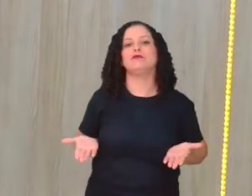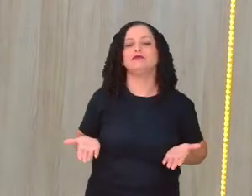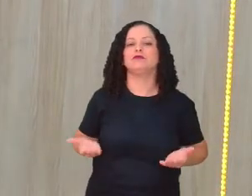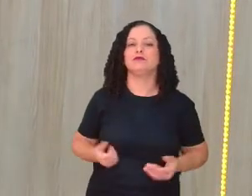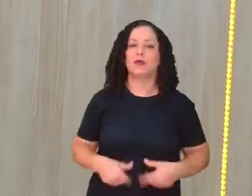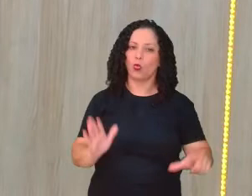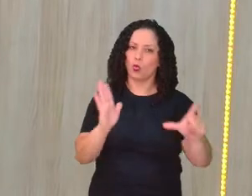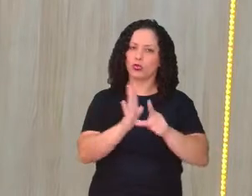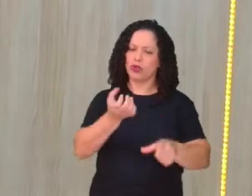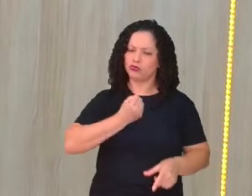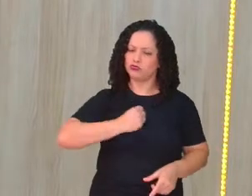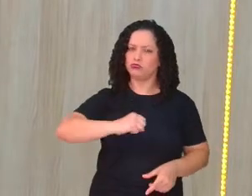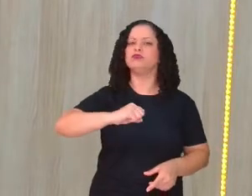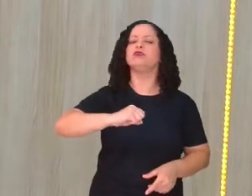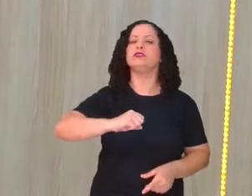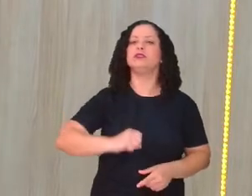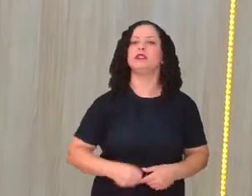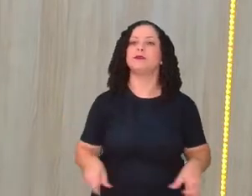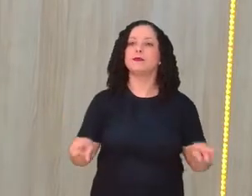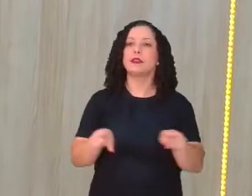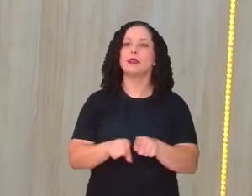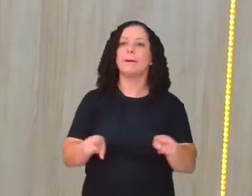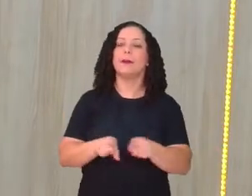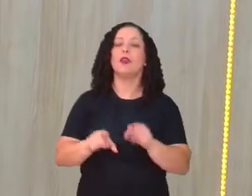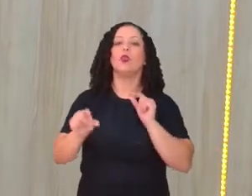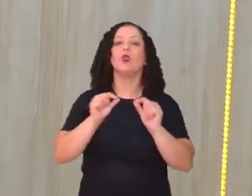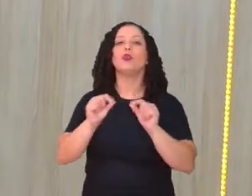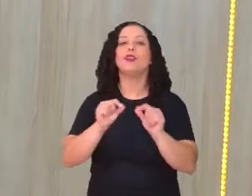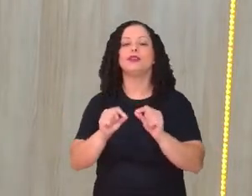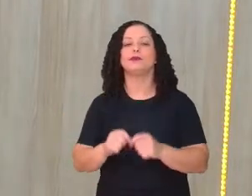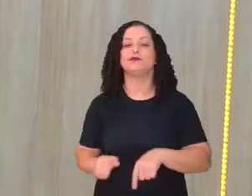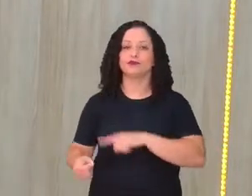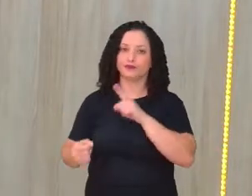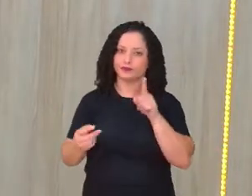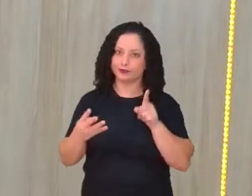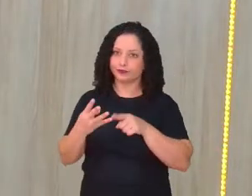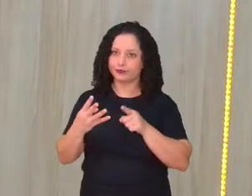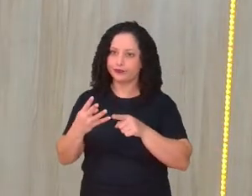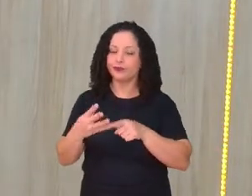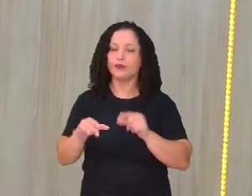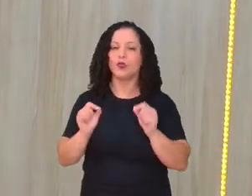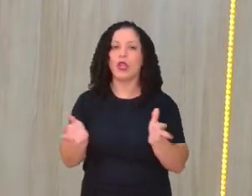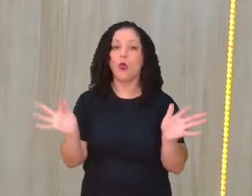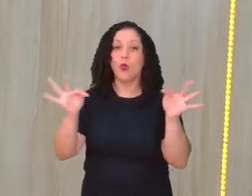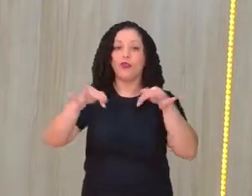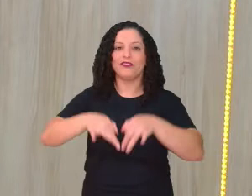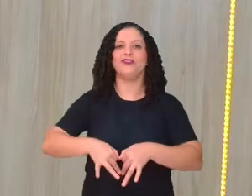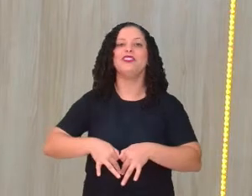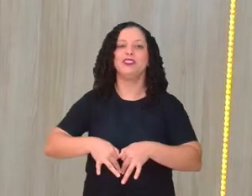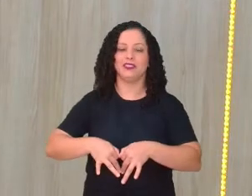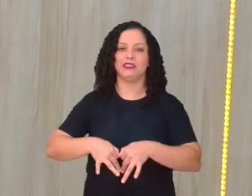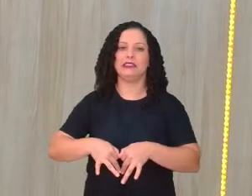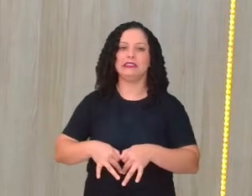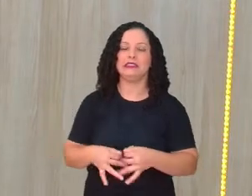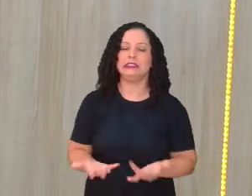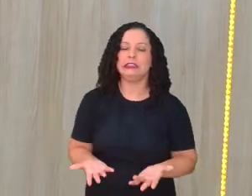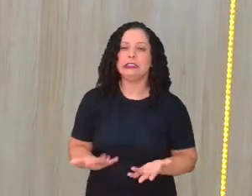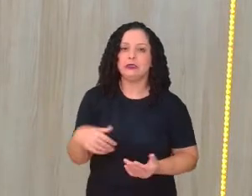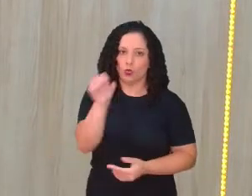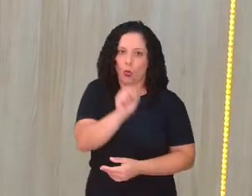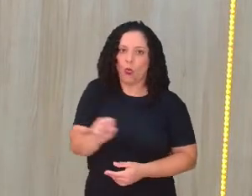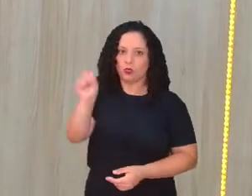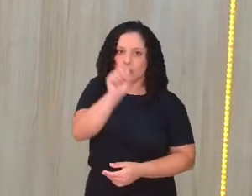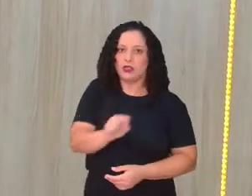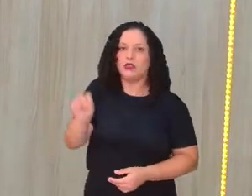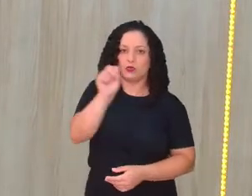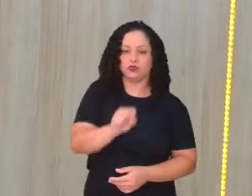Ó. O fim do celibato para os sacerdotes. O que é o celibato? Né? É a proibição que os